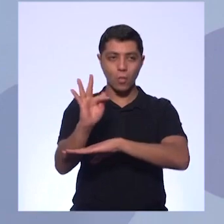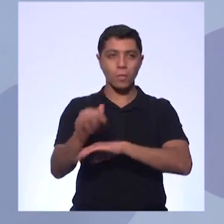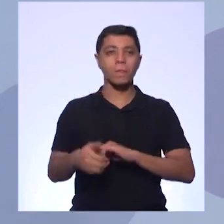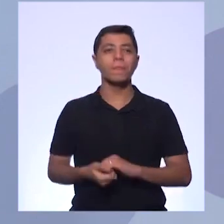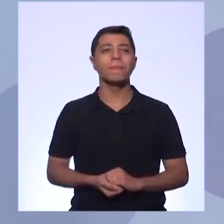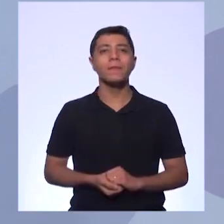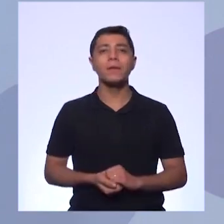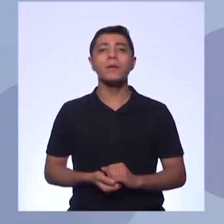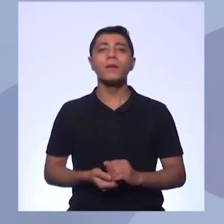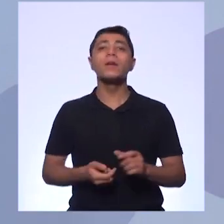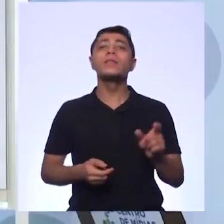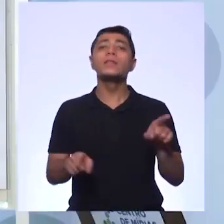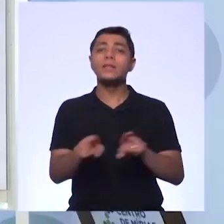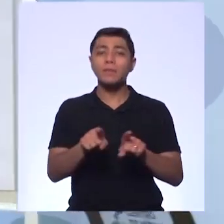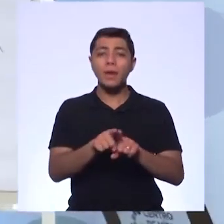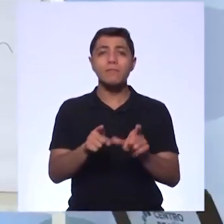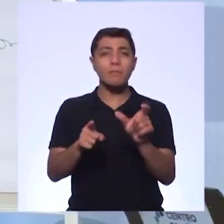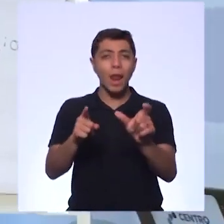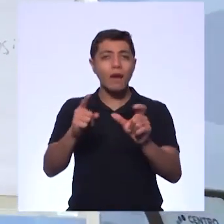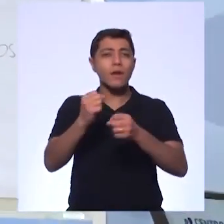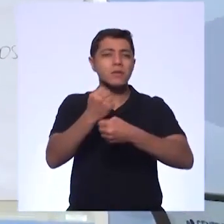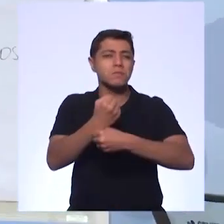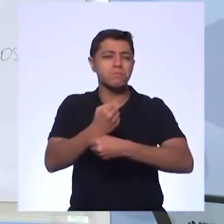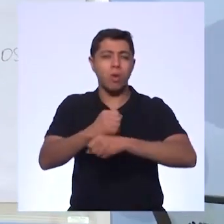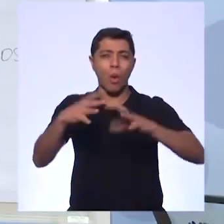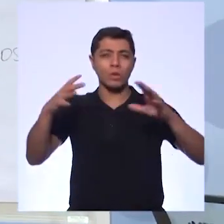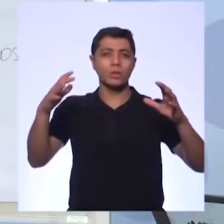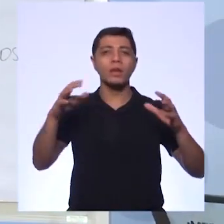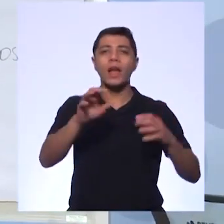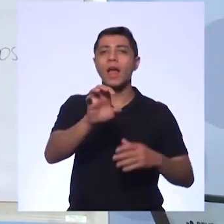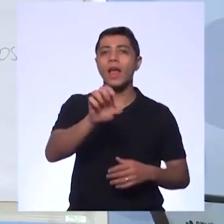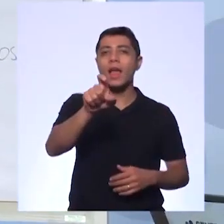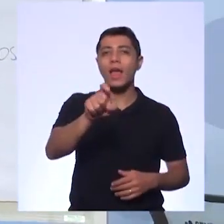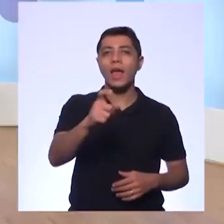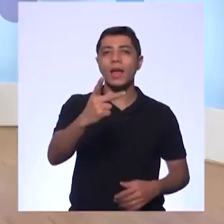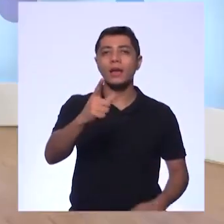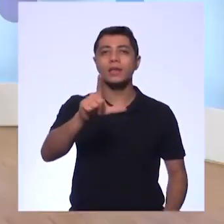explosion. Então, muito bem, tem mais alguma palavra, professora Antônia?